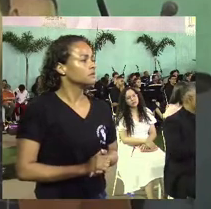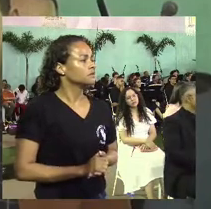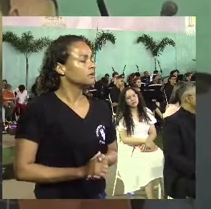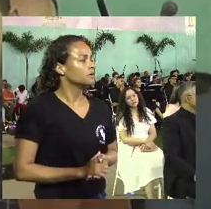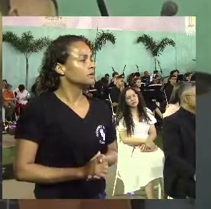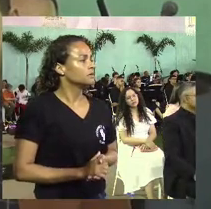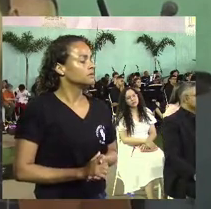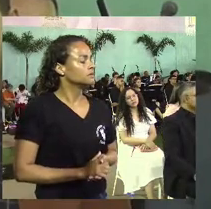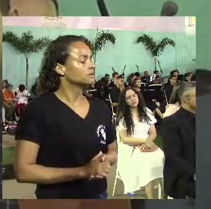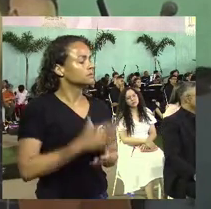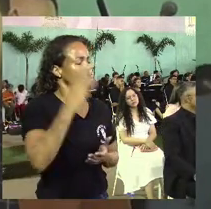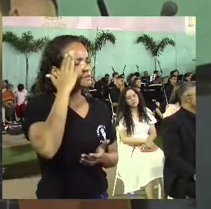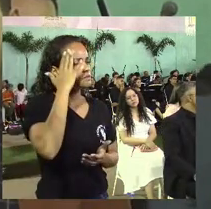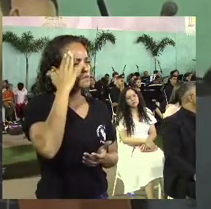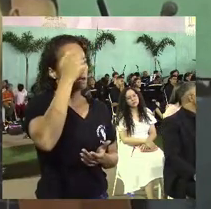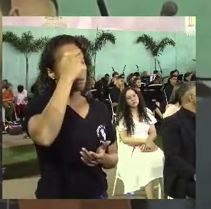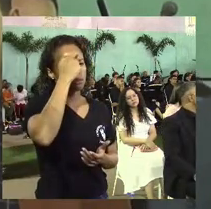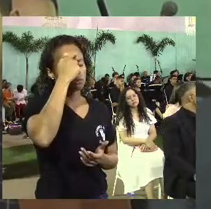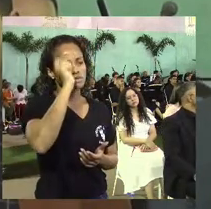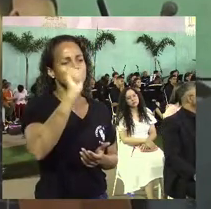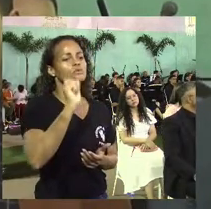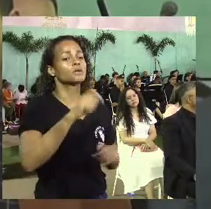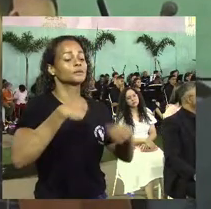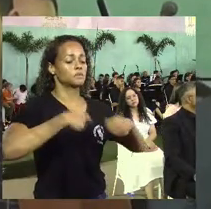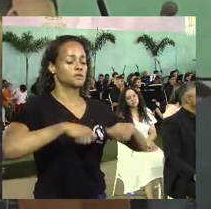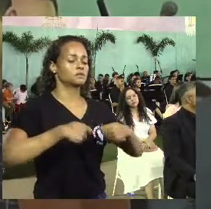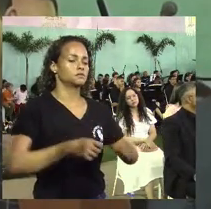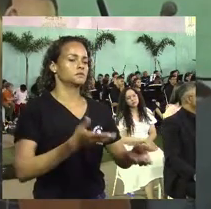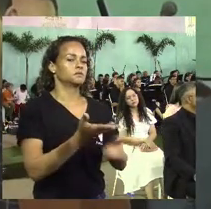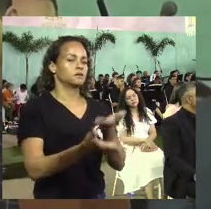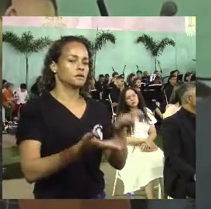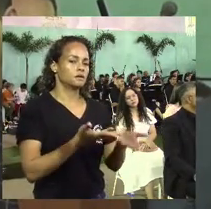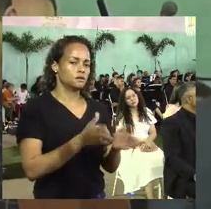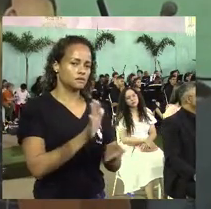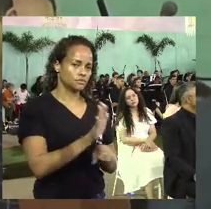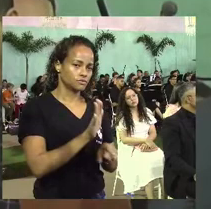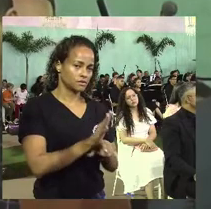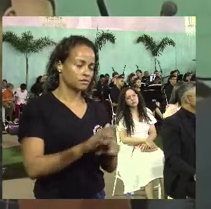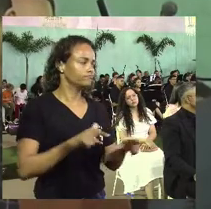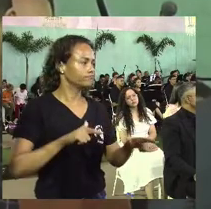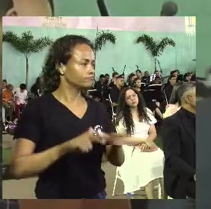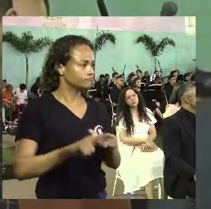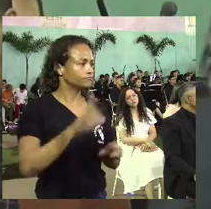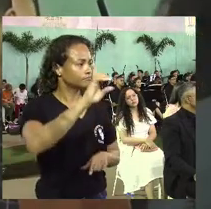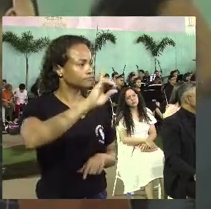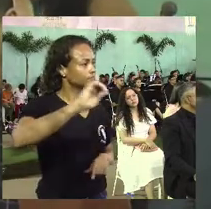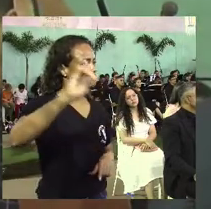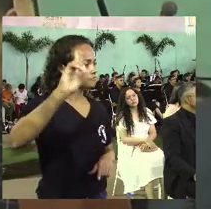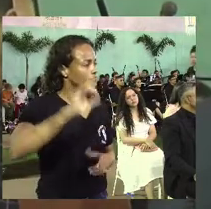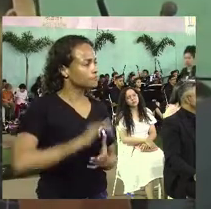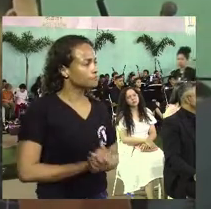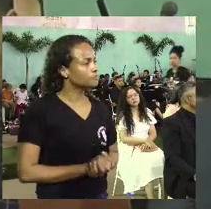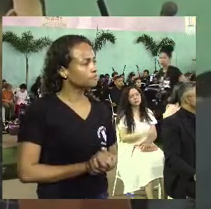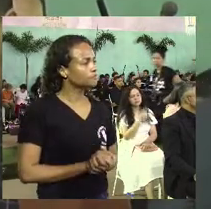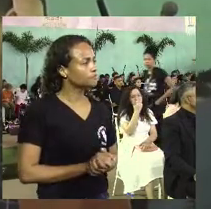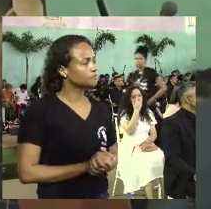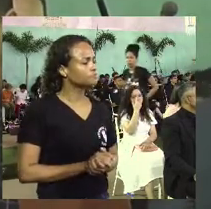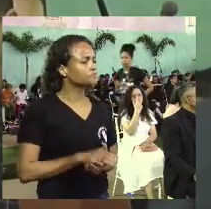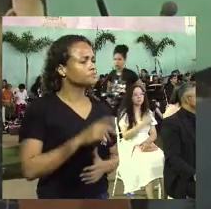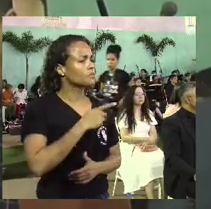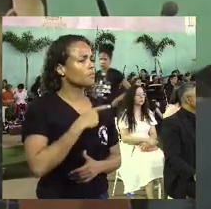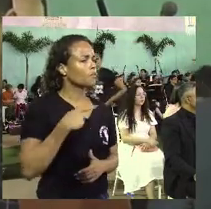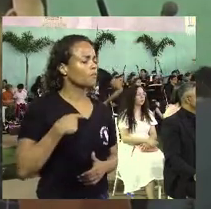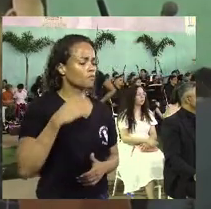necessidade de investir na obra eu disse esses dias no tempo central é pastor